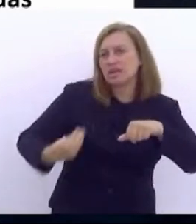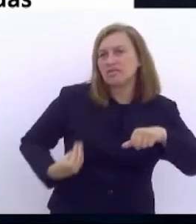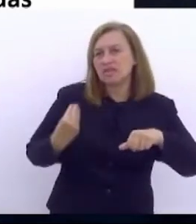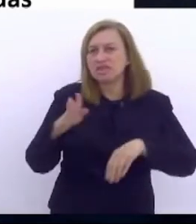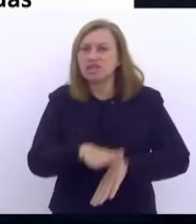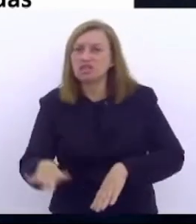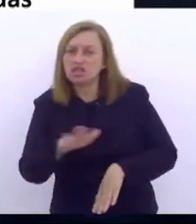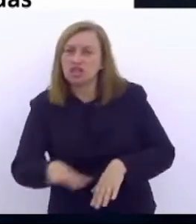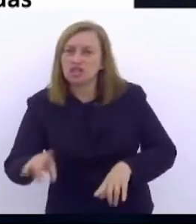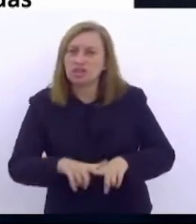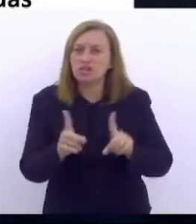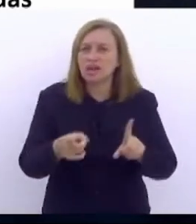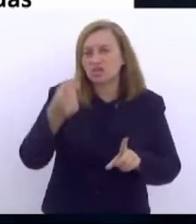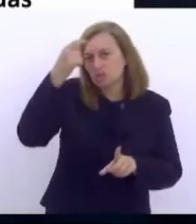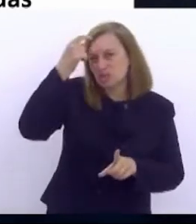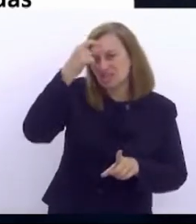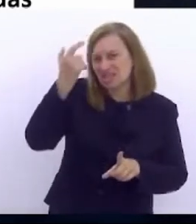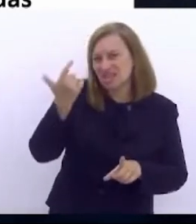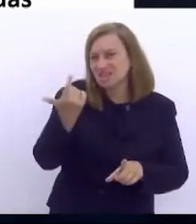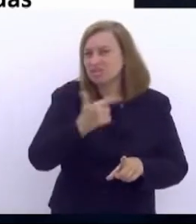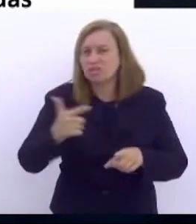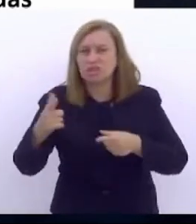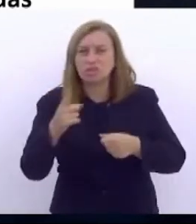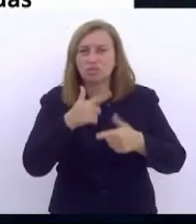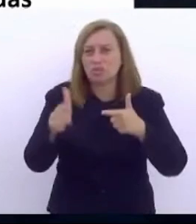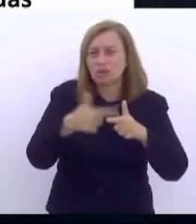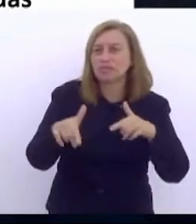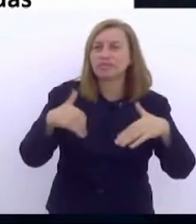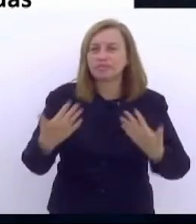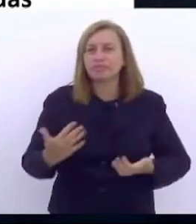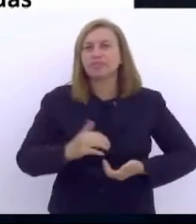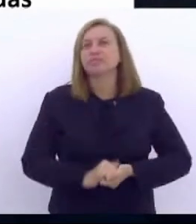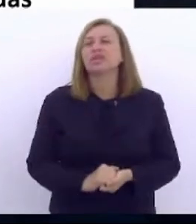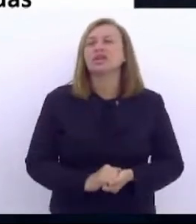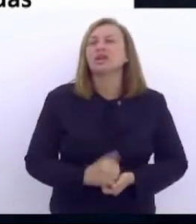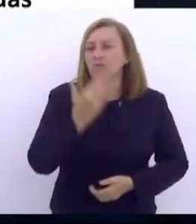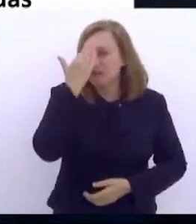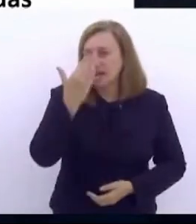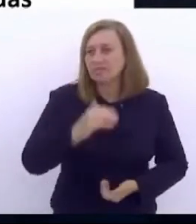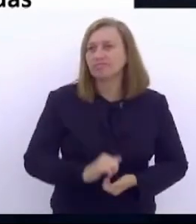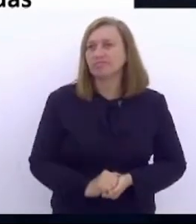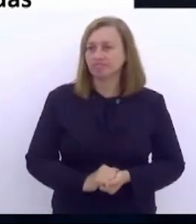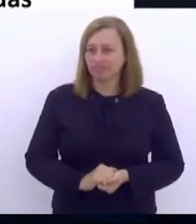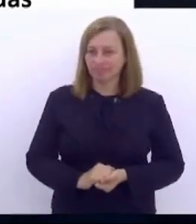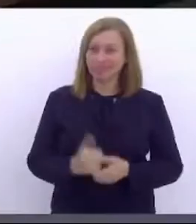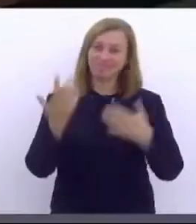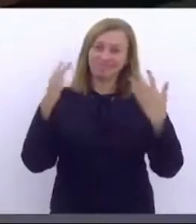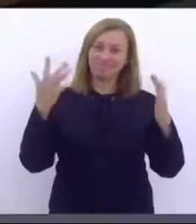mas se discute sem a consciência desse problema todo. Tá certo? É isso. Muito obrigado.